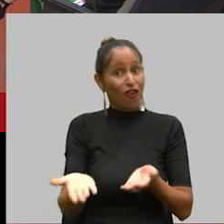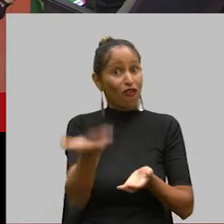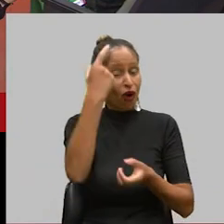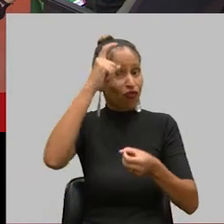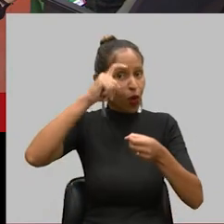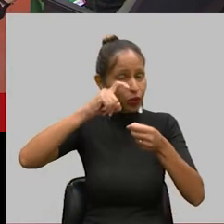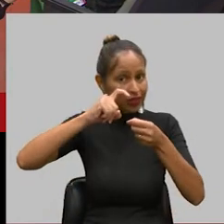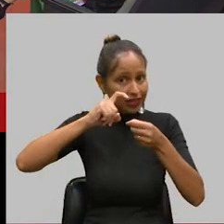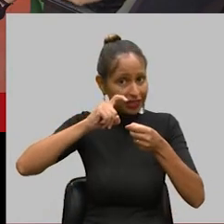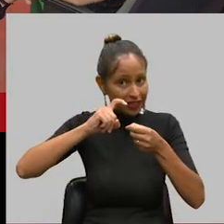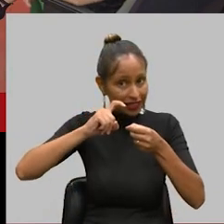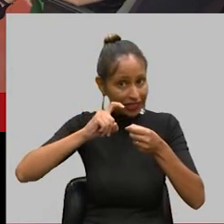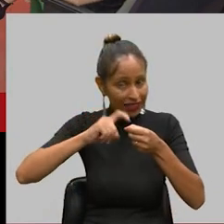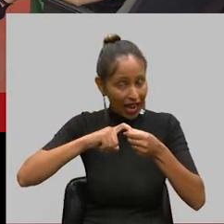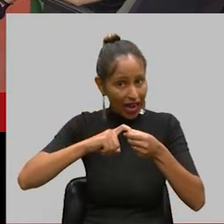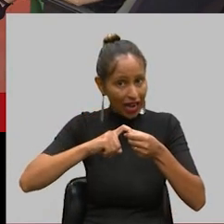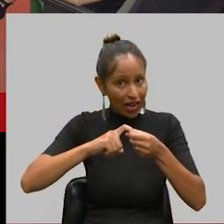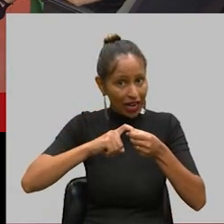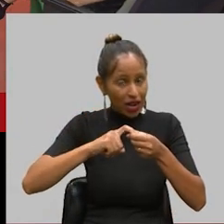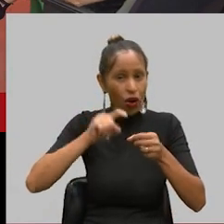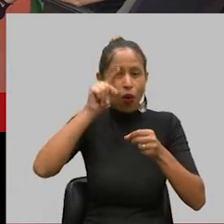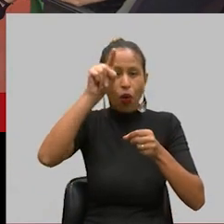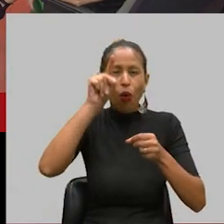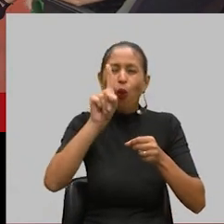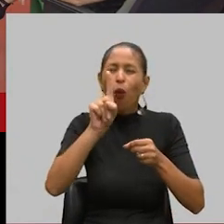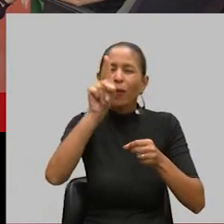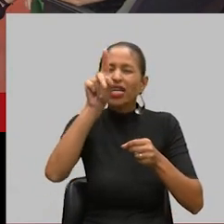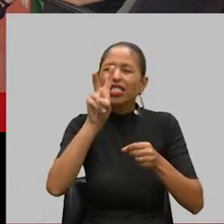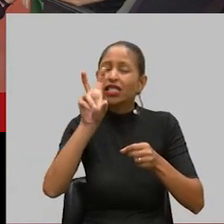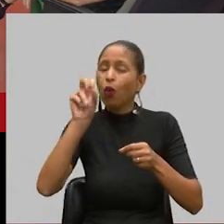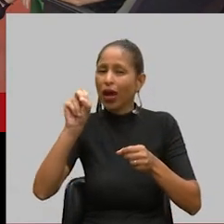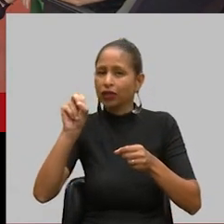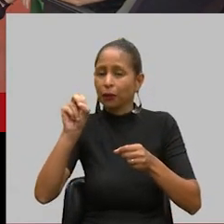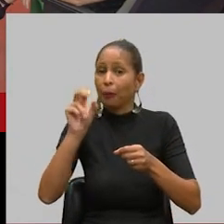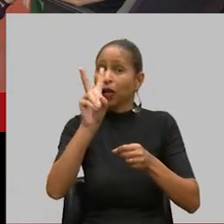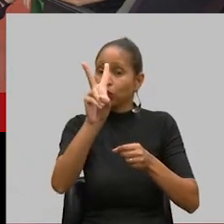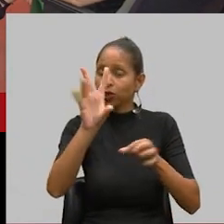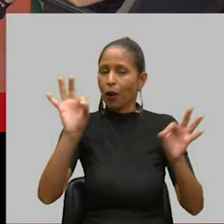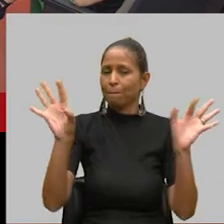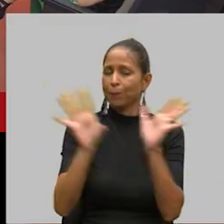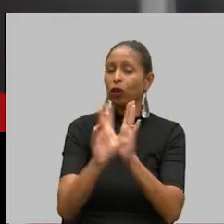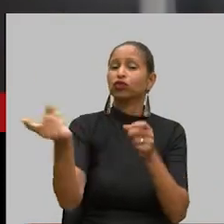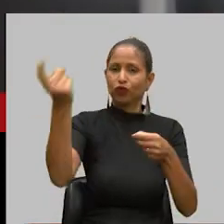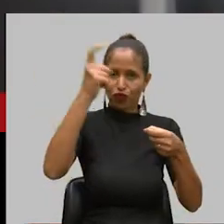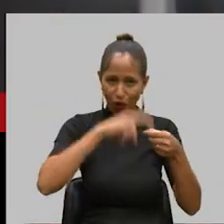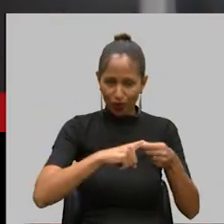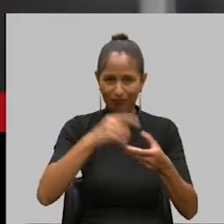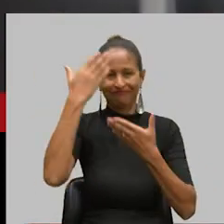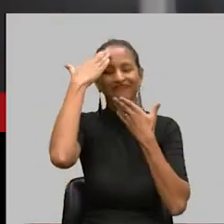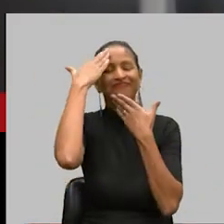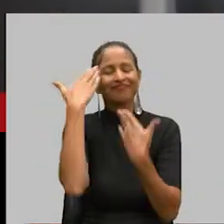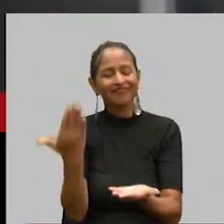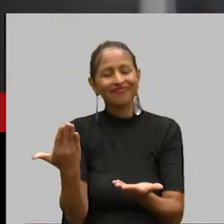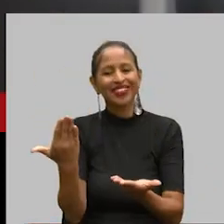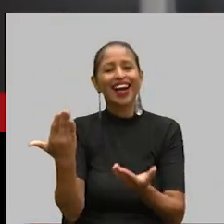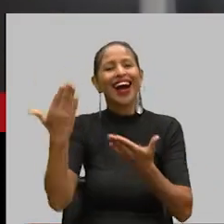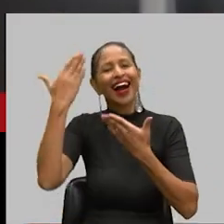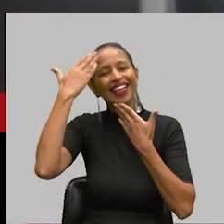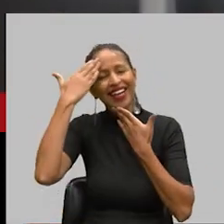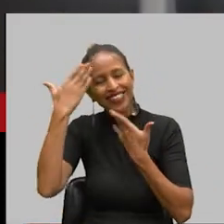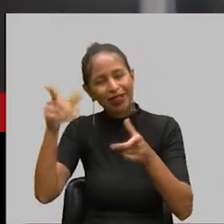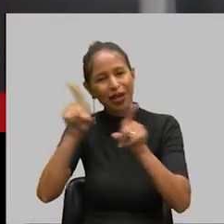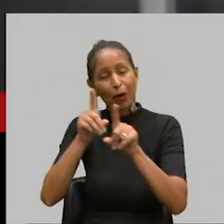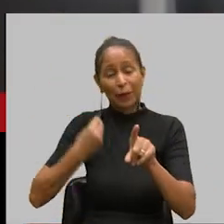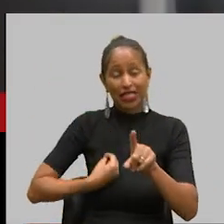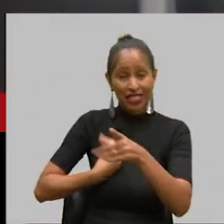às 10 pras duas para garantir que às 14 esteja tudo bem obgado Muito obrigado Deputado Leleco agradecemos a presença então